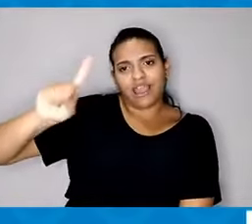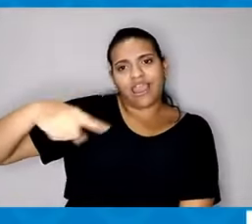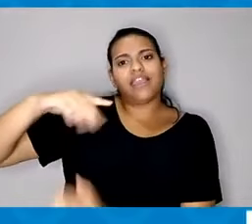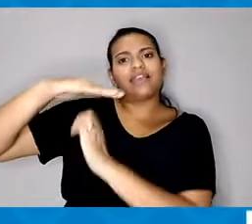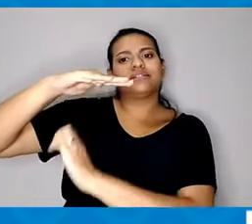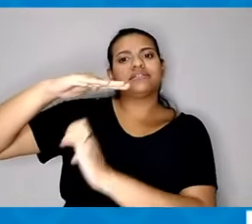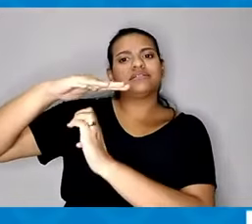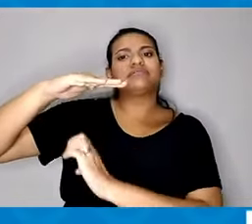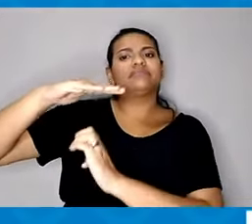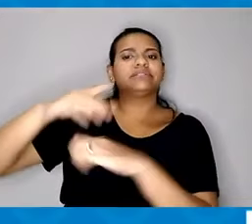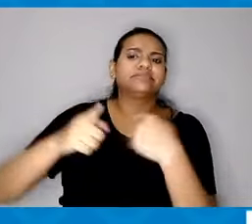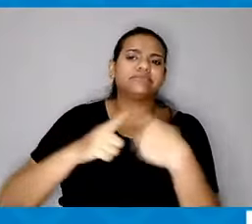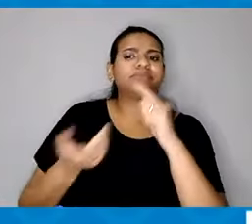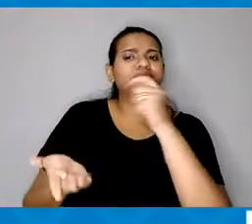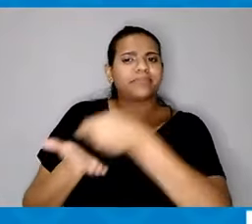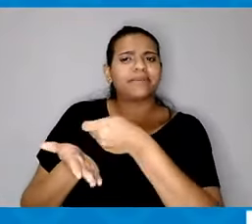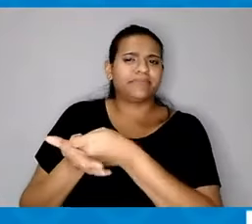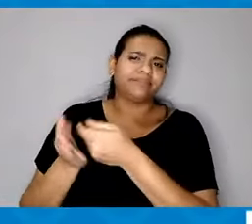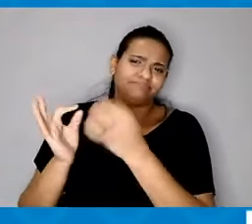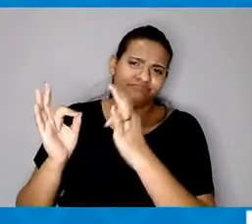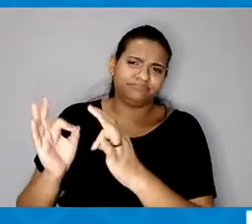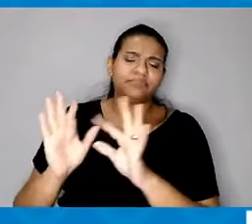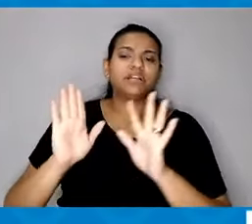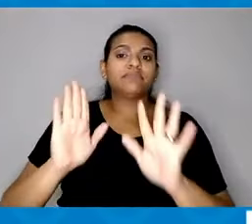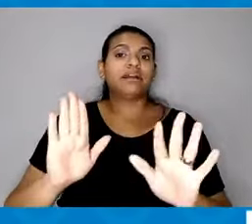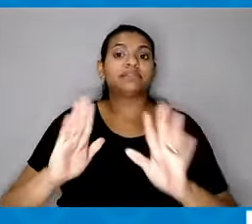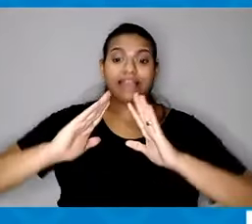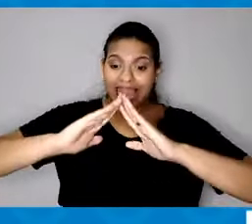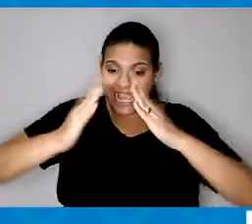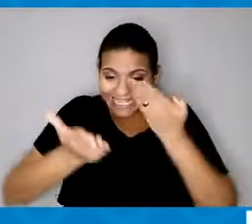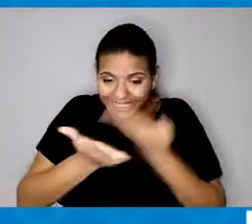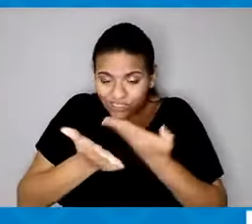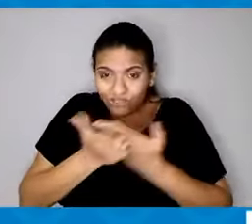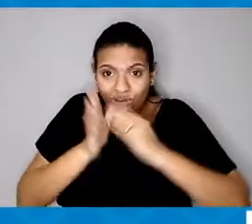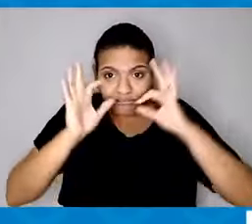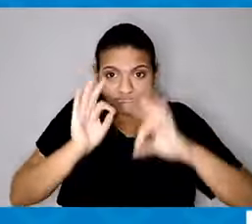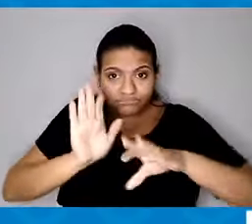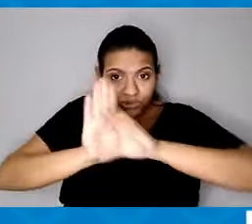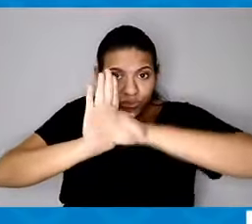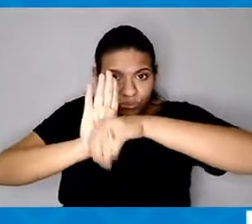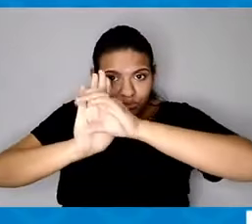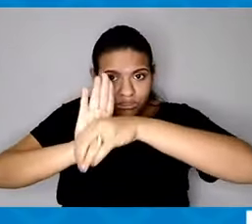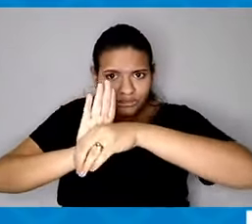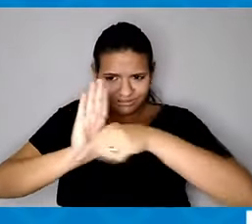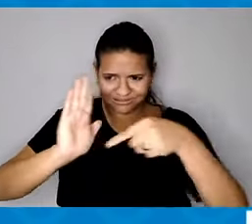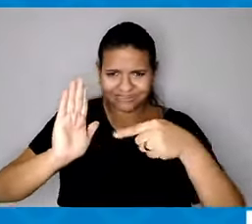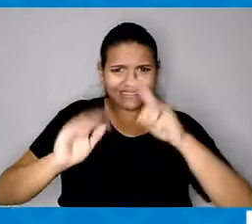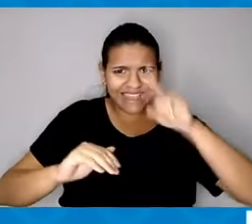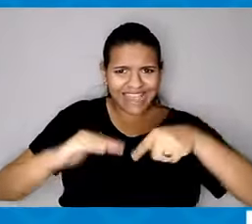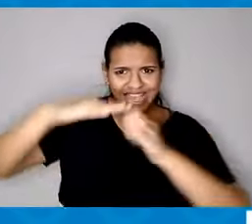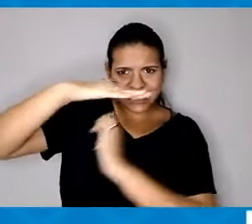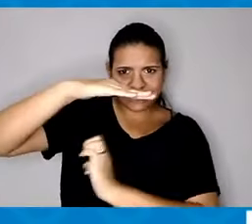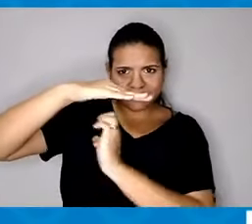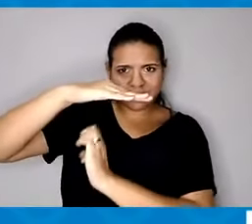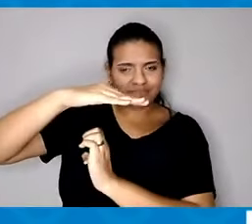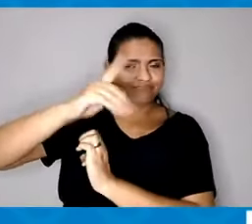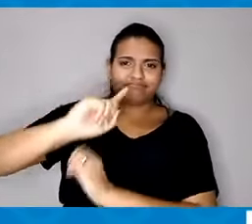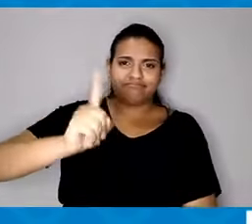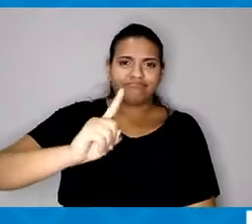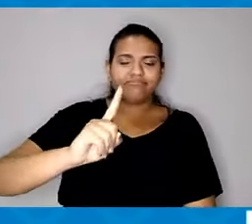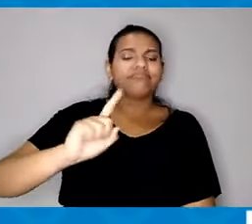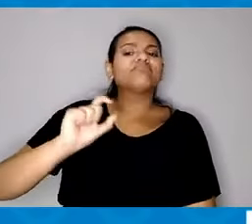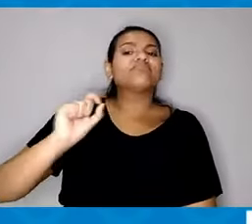empresa, mas startup no sentido em que as pessoas estão sempre buscando problemas e